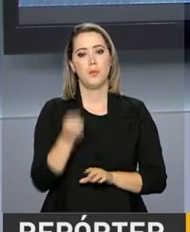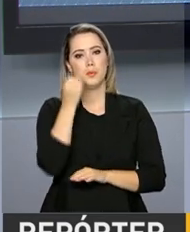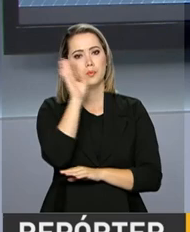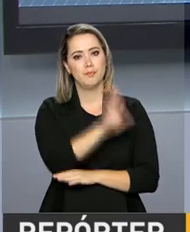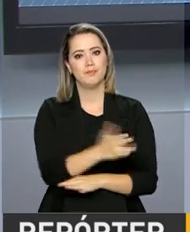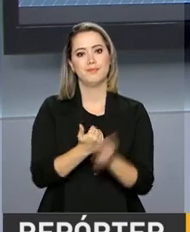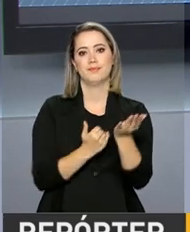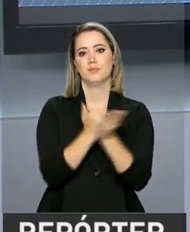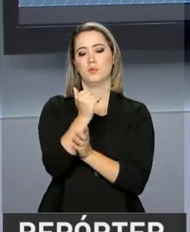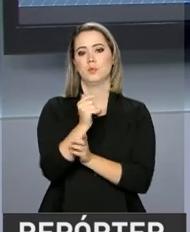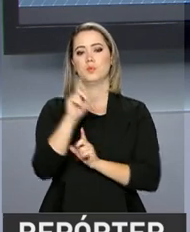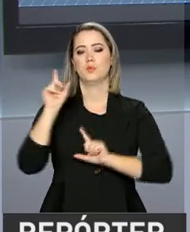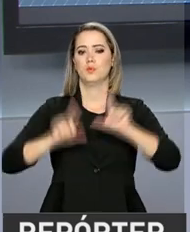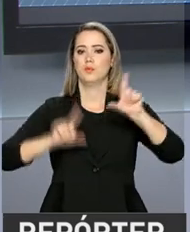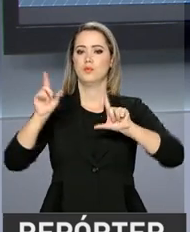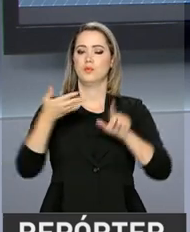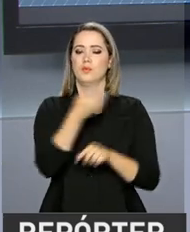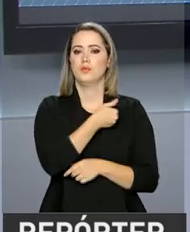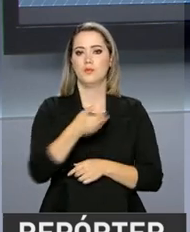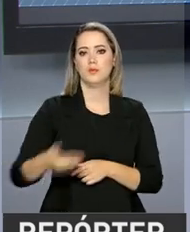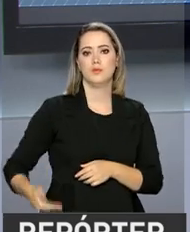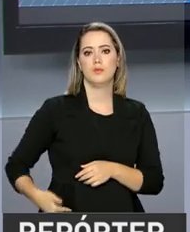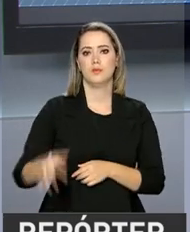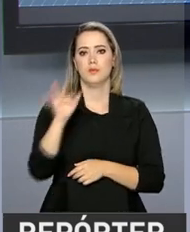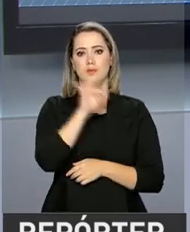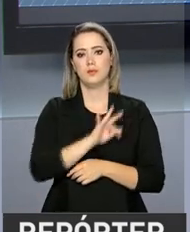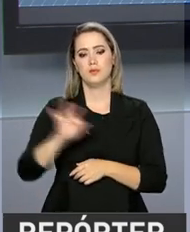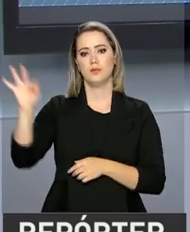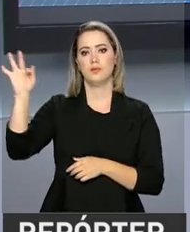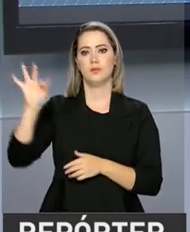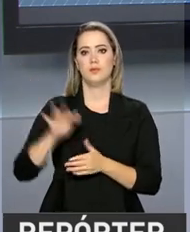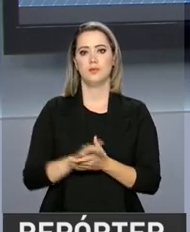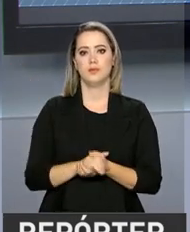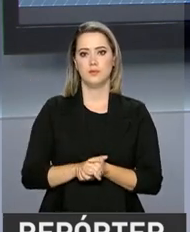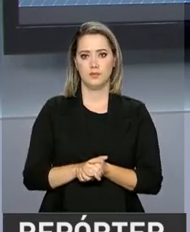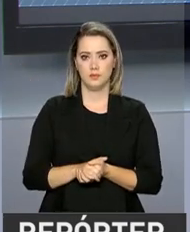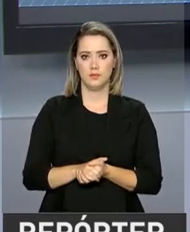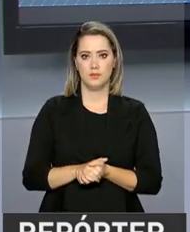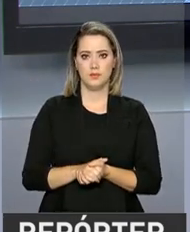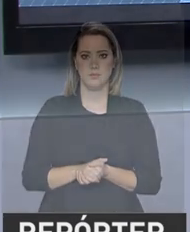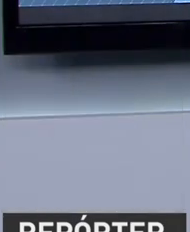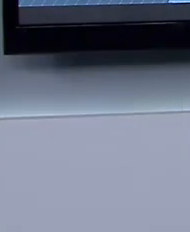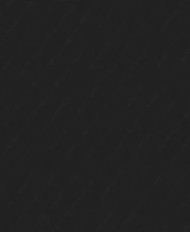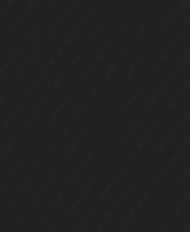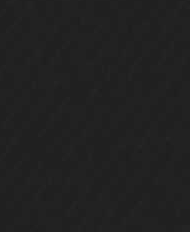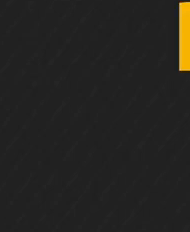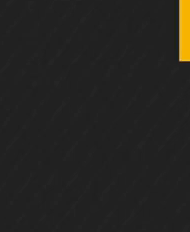Uma boa tarde para você e continue com a gente aqui na NBR, a TV do Governo Federal.